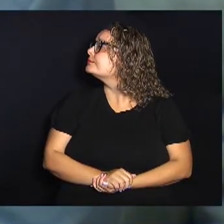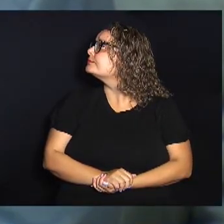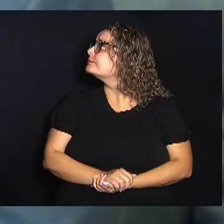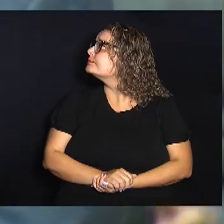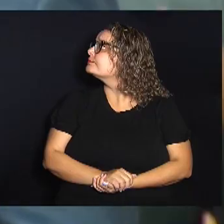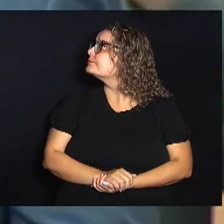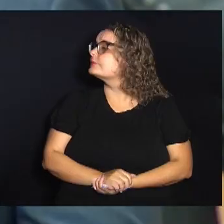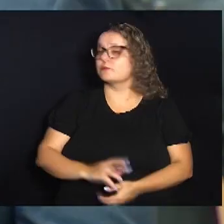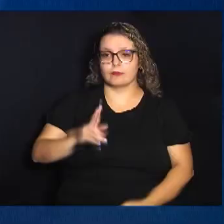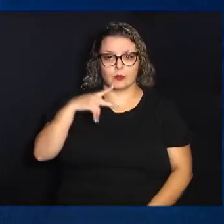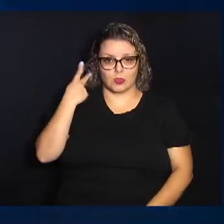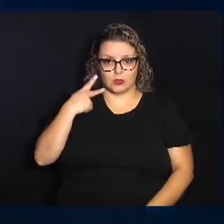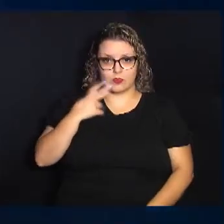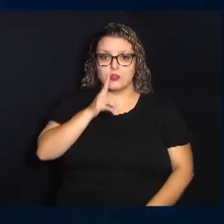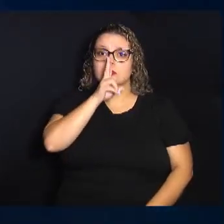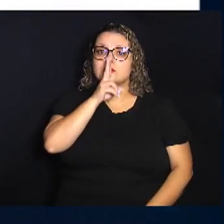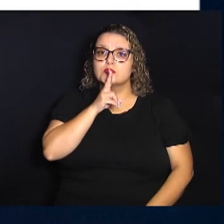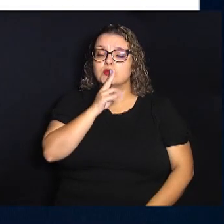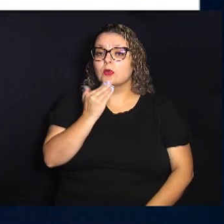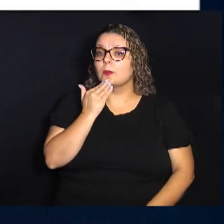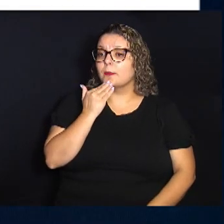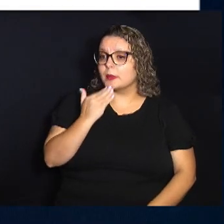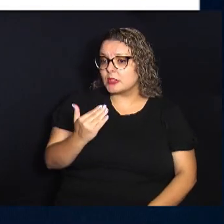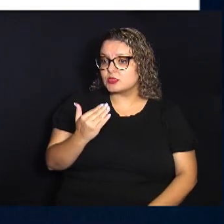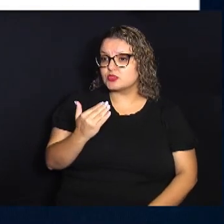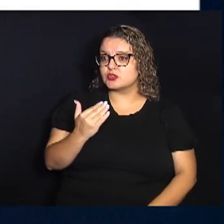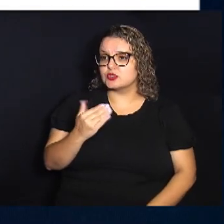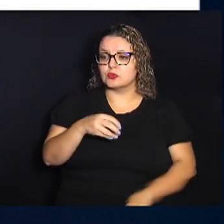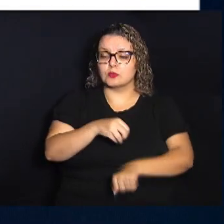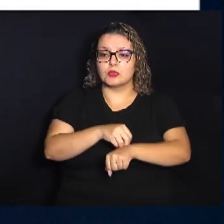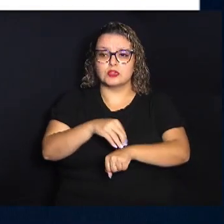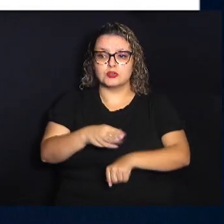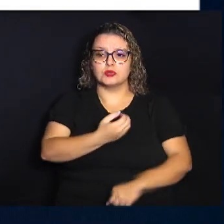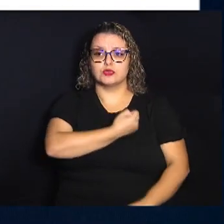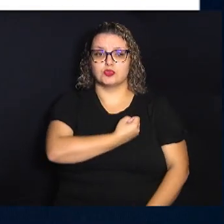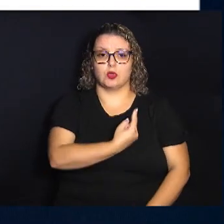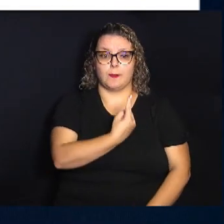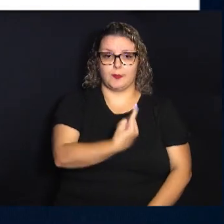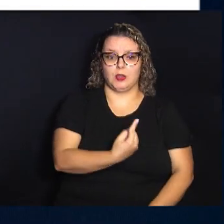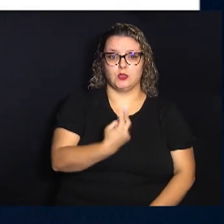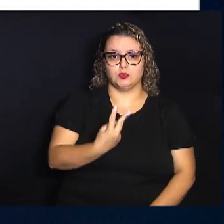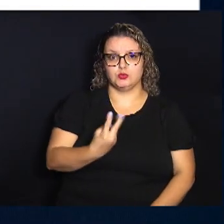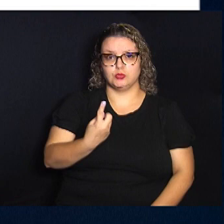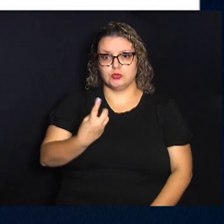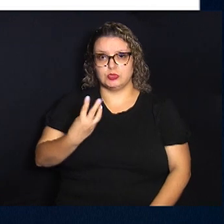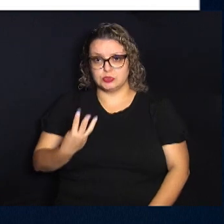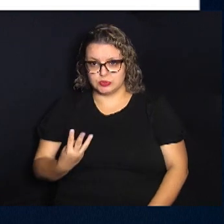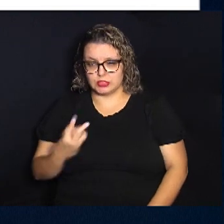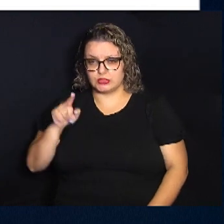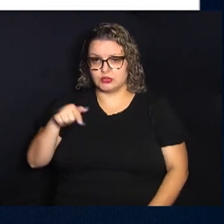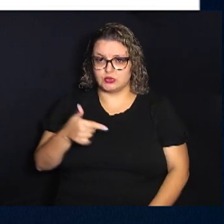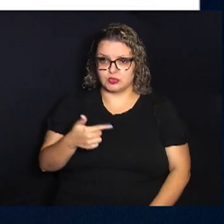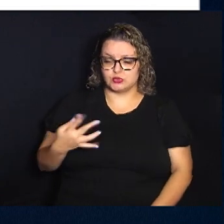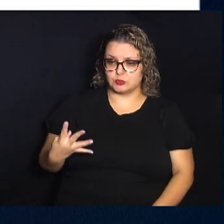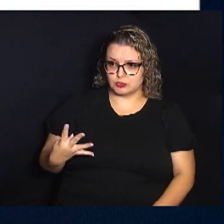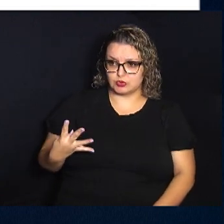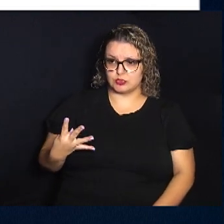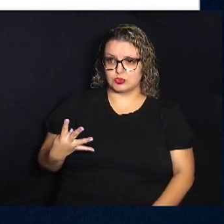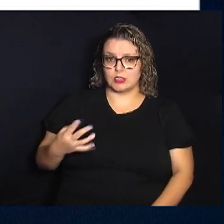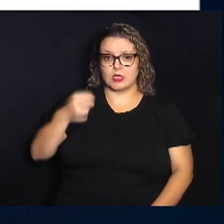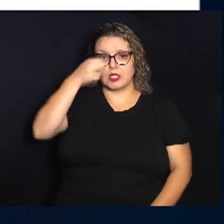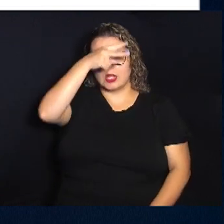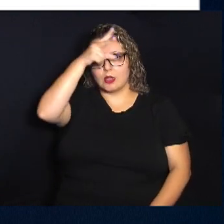O vereador Nelson Osser solicitou, por meio da indicação número 1213 de 2024, que a